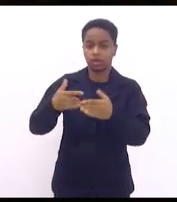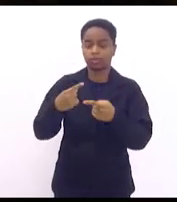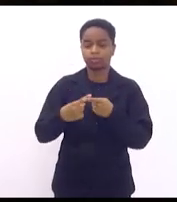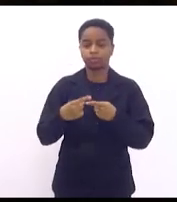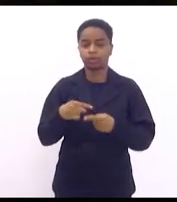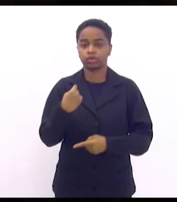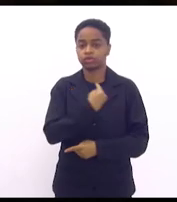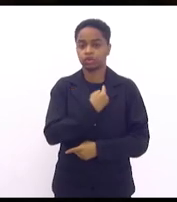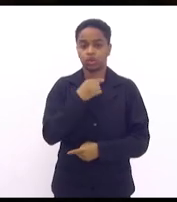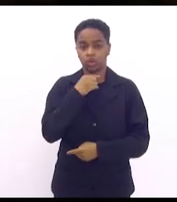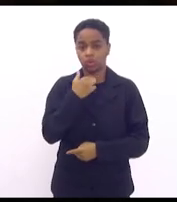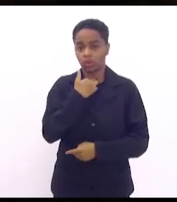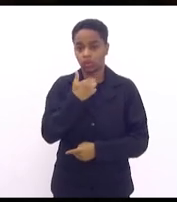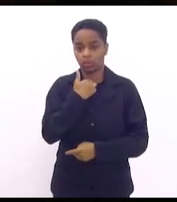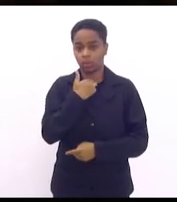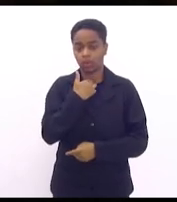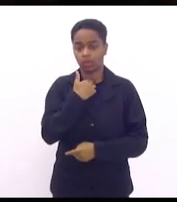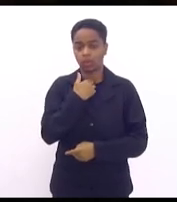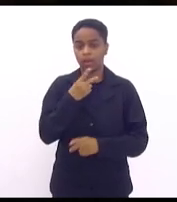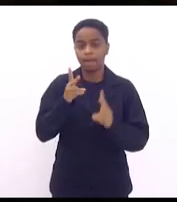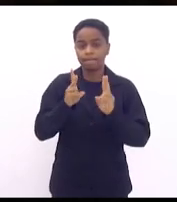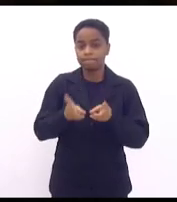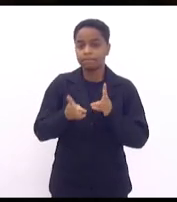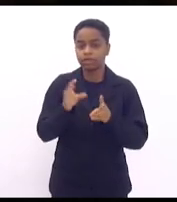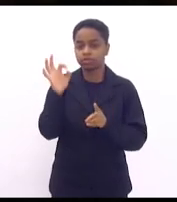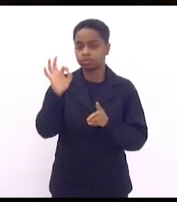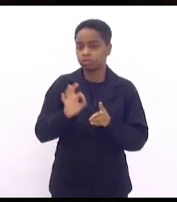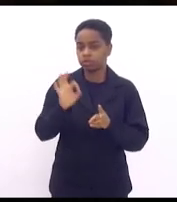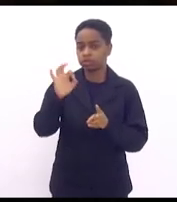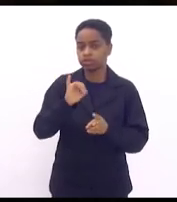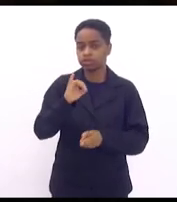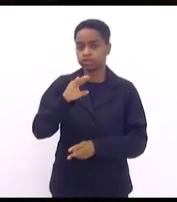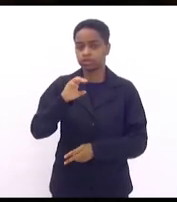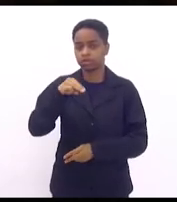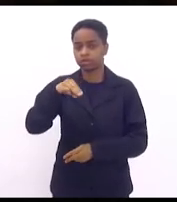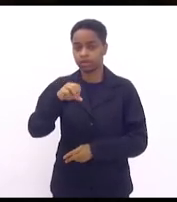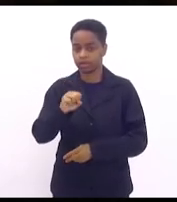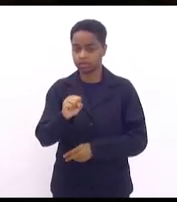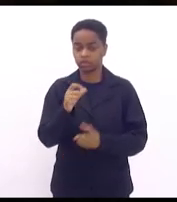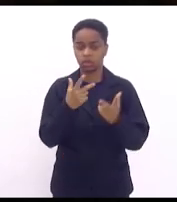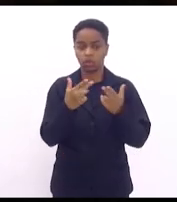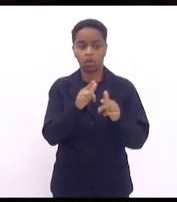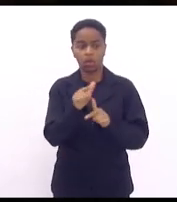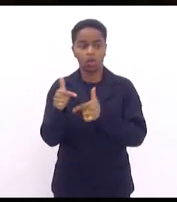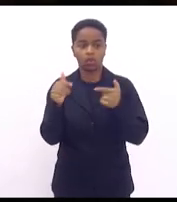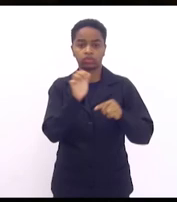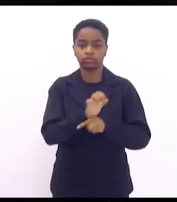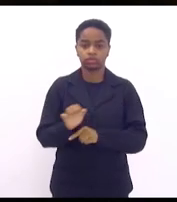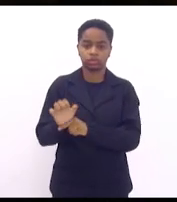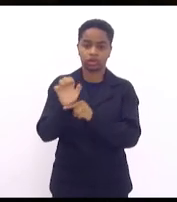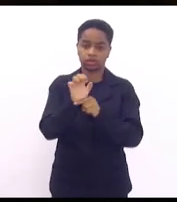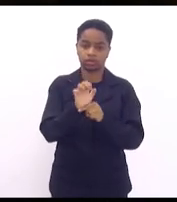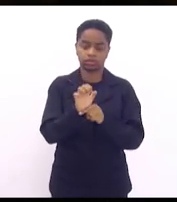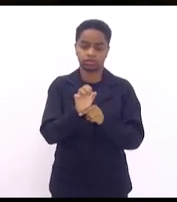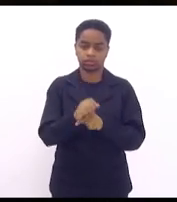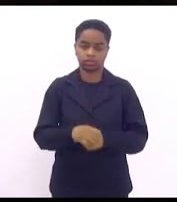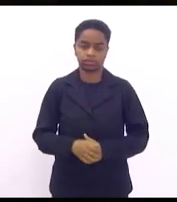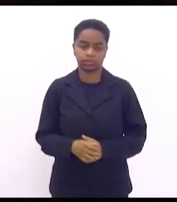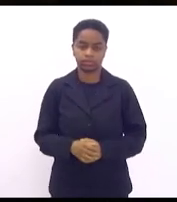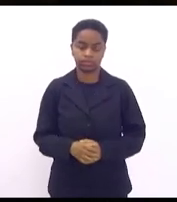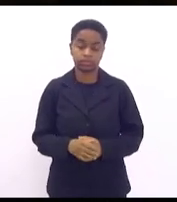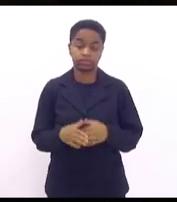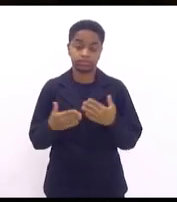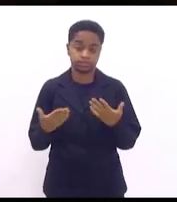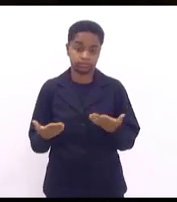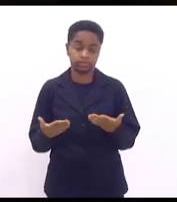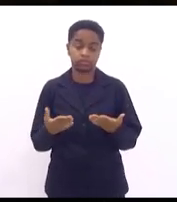podemos colocar as mesmas alíquotas de ICMS que os outros estados têm por aí. E isso só